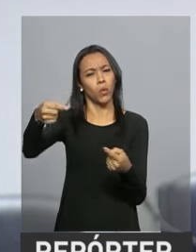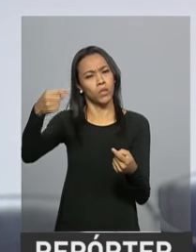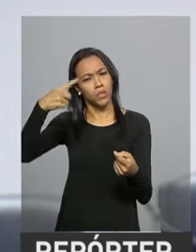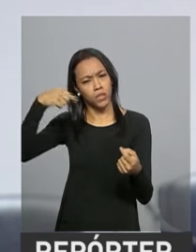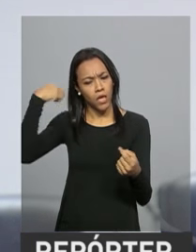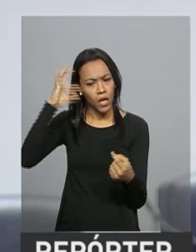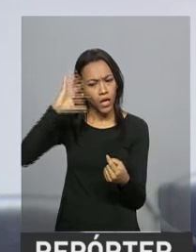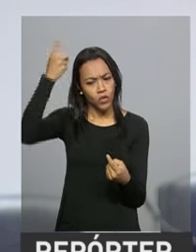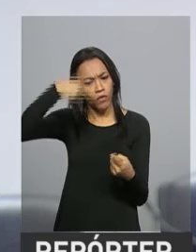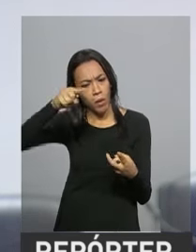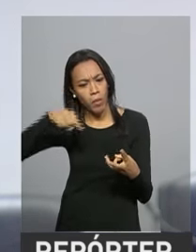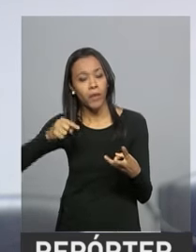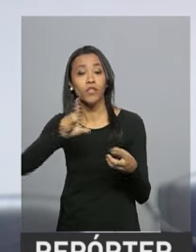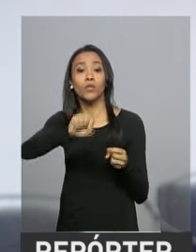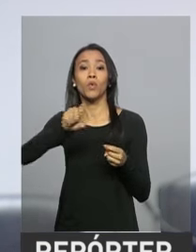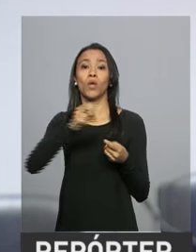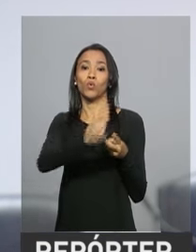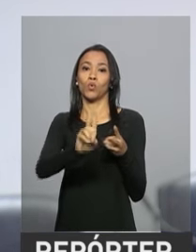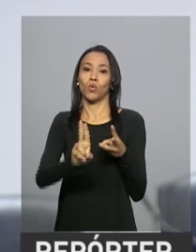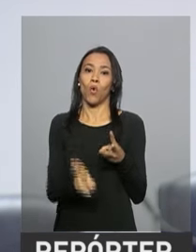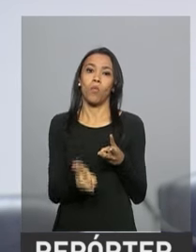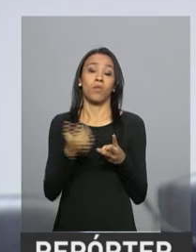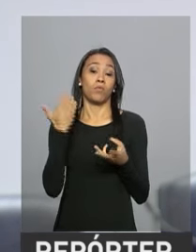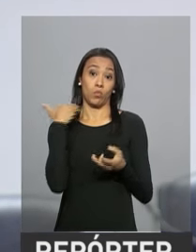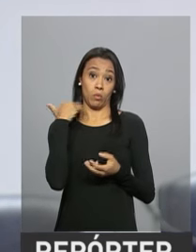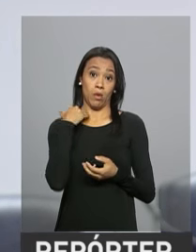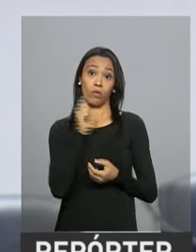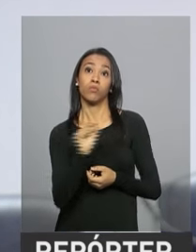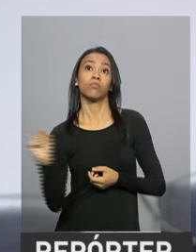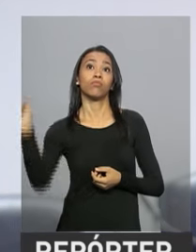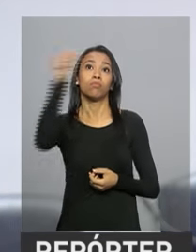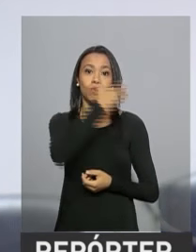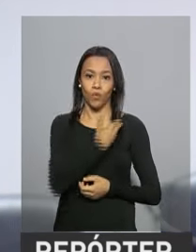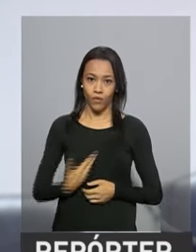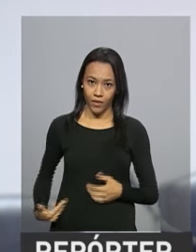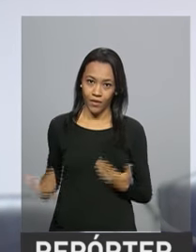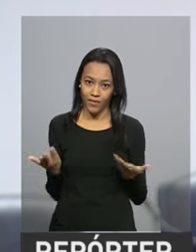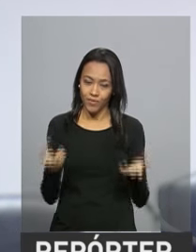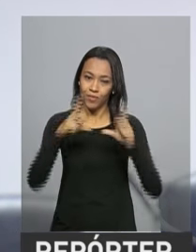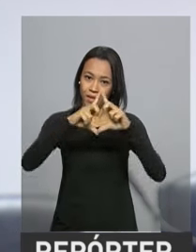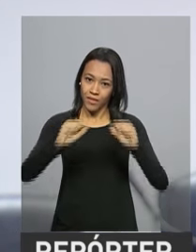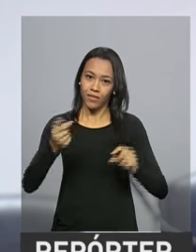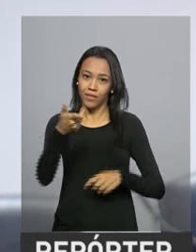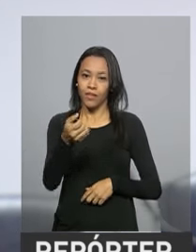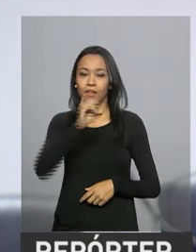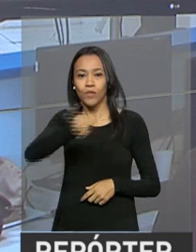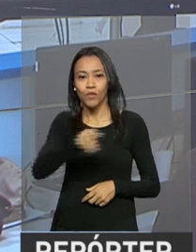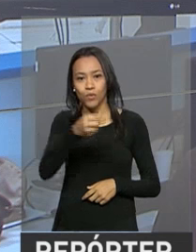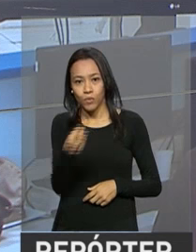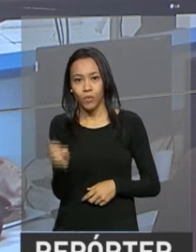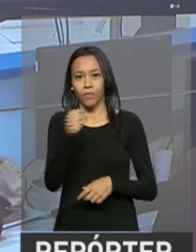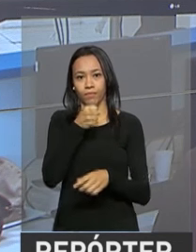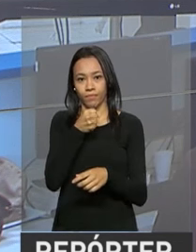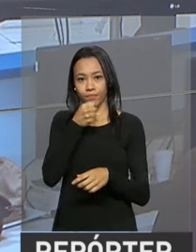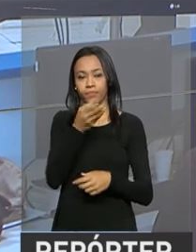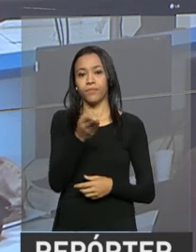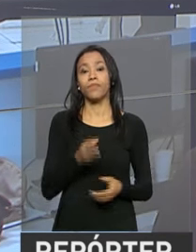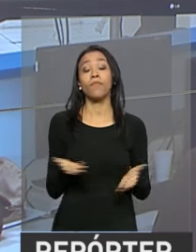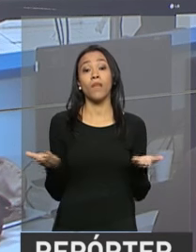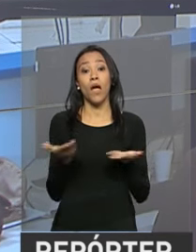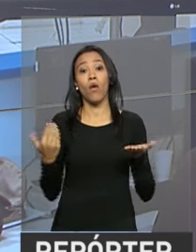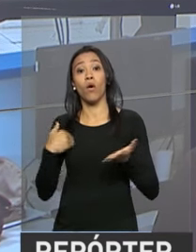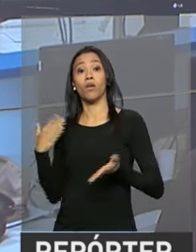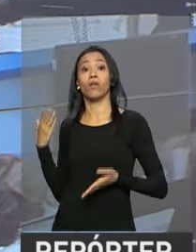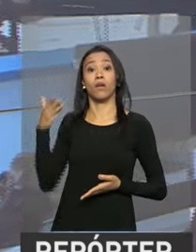sobre os nomes para comandar os bancos públicos de Brasília João Pedro Neto nós vamos agora